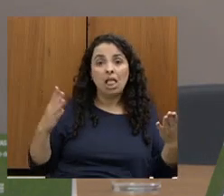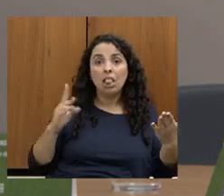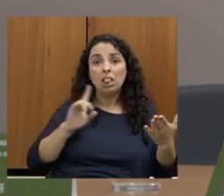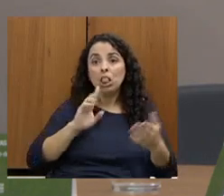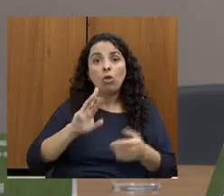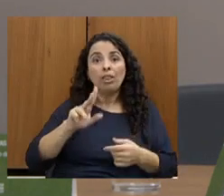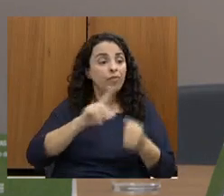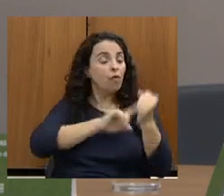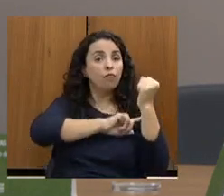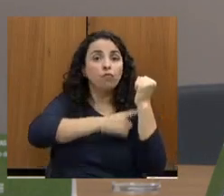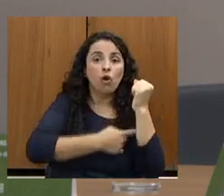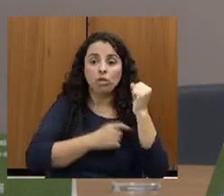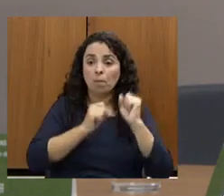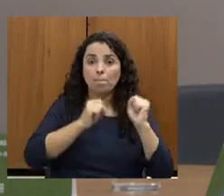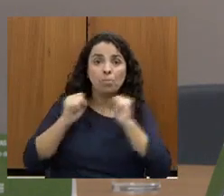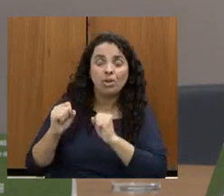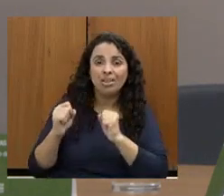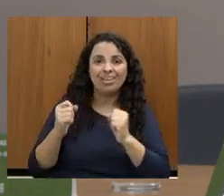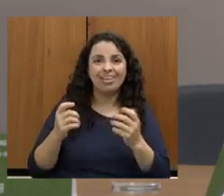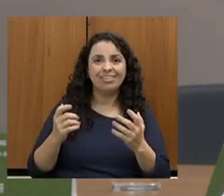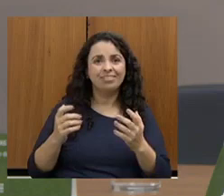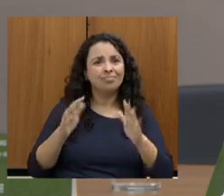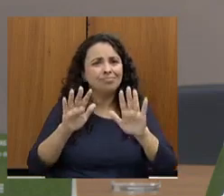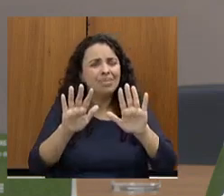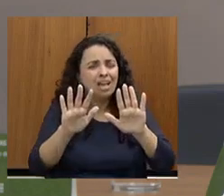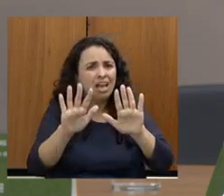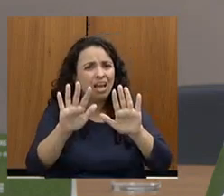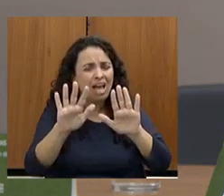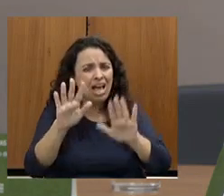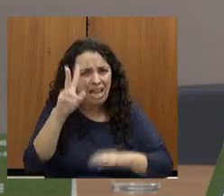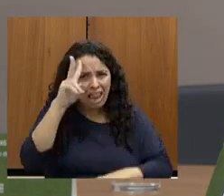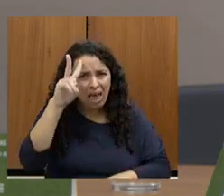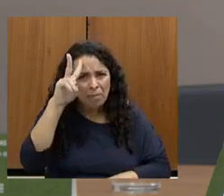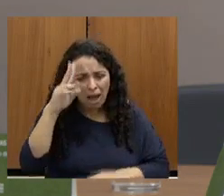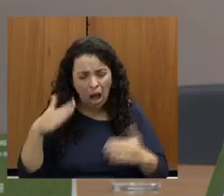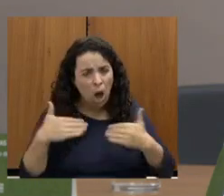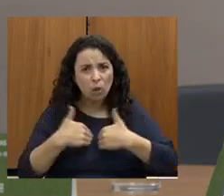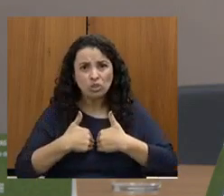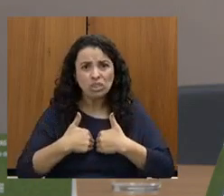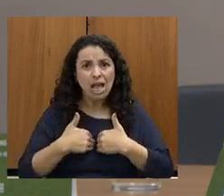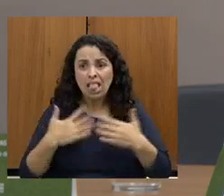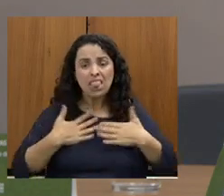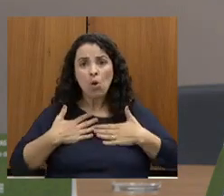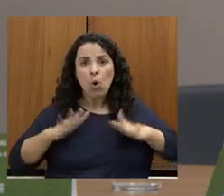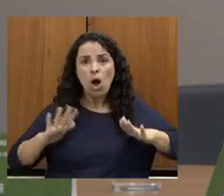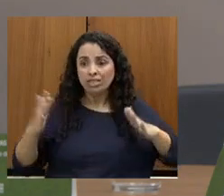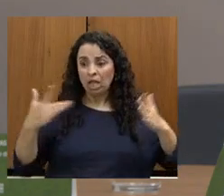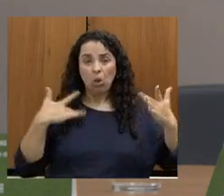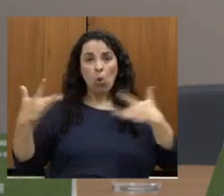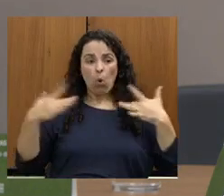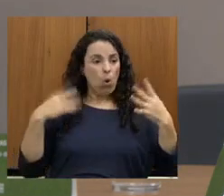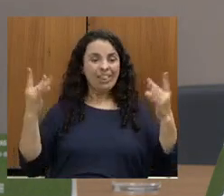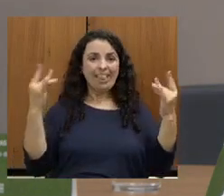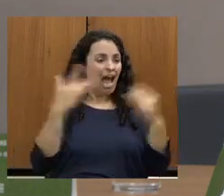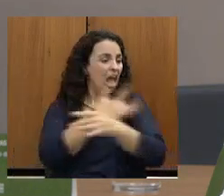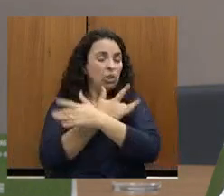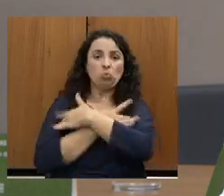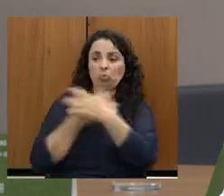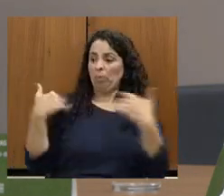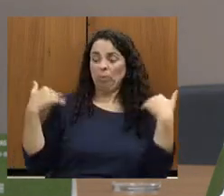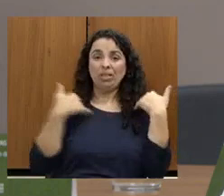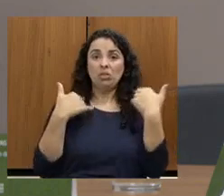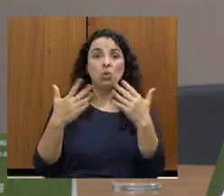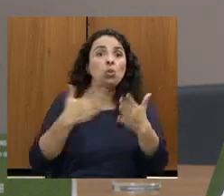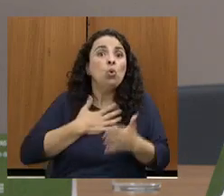autista não gosta de ser tocado. O meu filho só abraça quem ele ama. Ele odeia contato físico, ele odeia barulho.